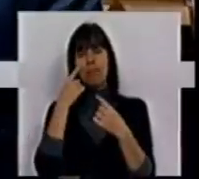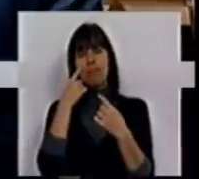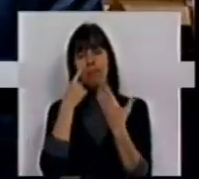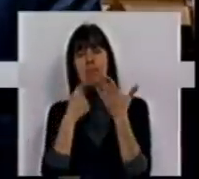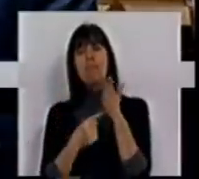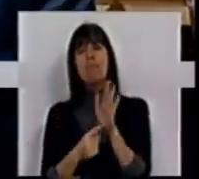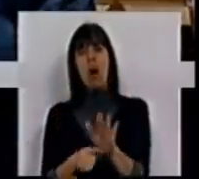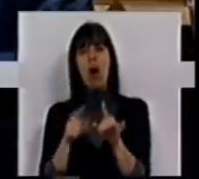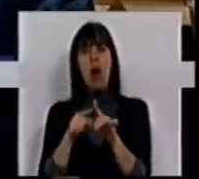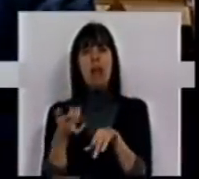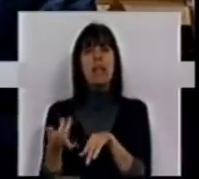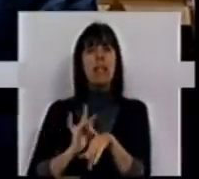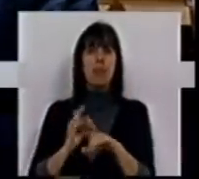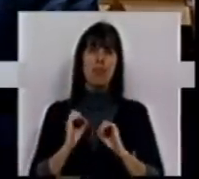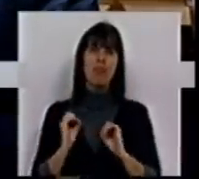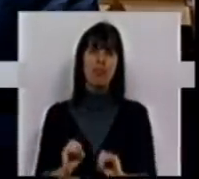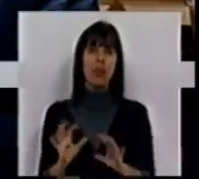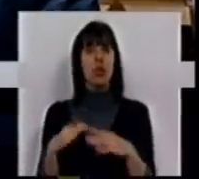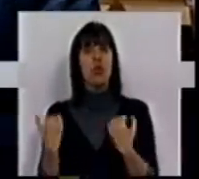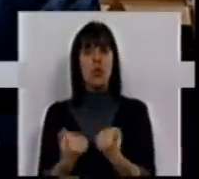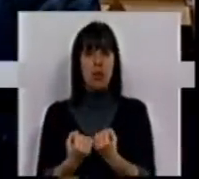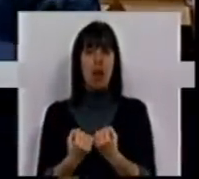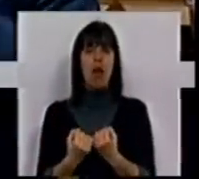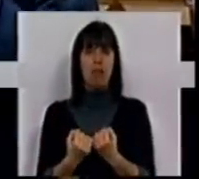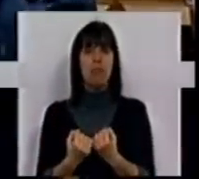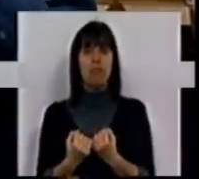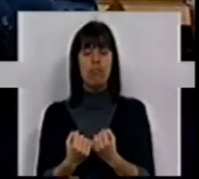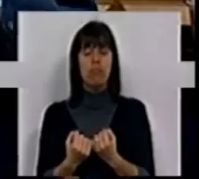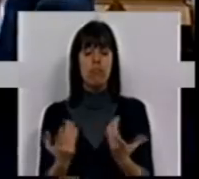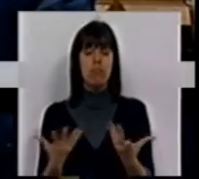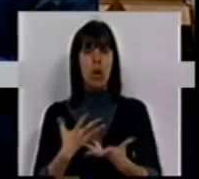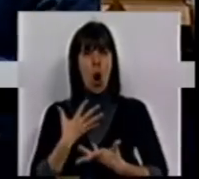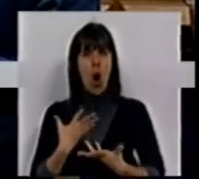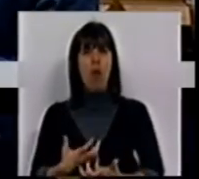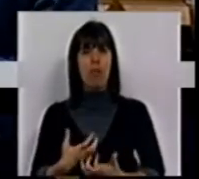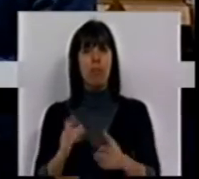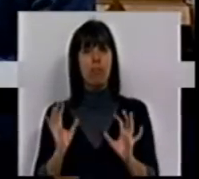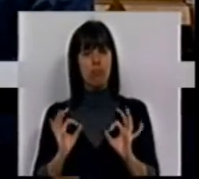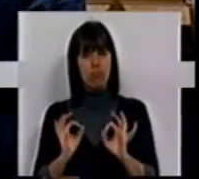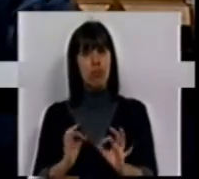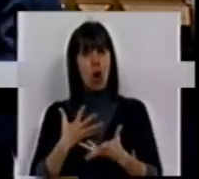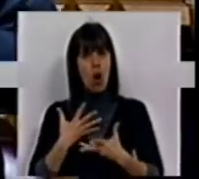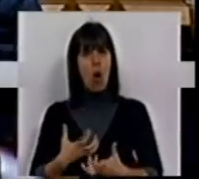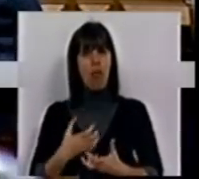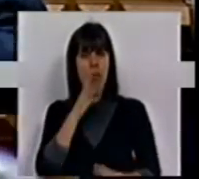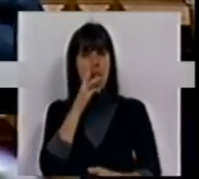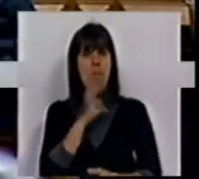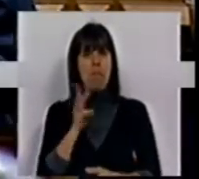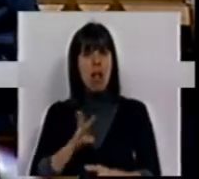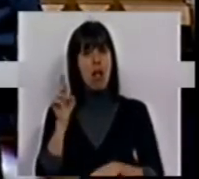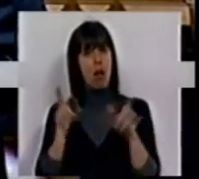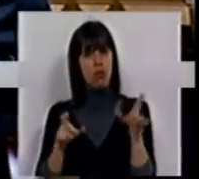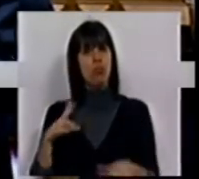demonstra precisamente essa insensibilidade social. É ofender esses milhares